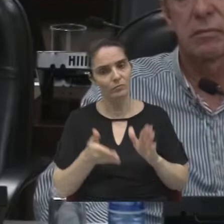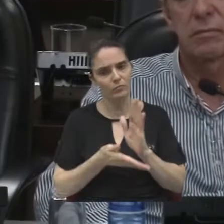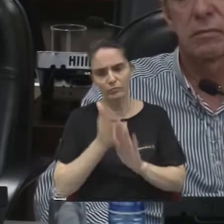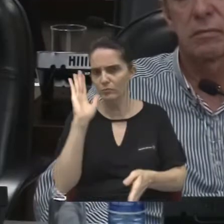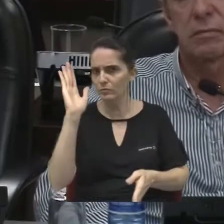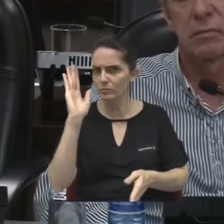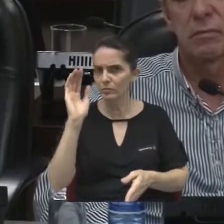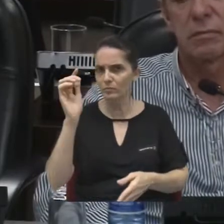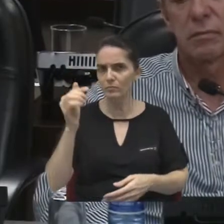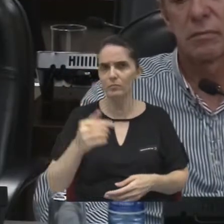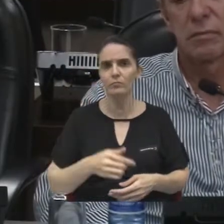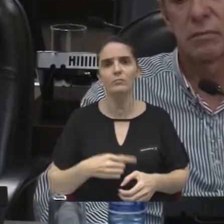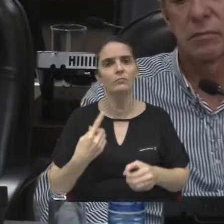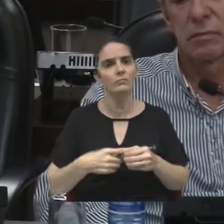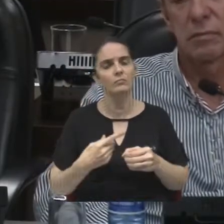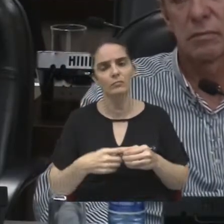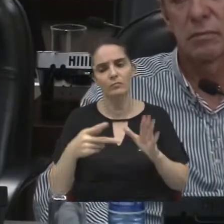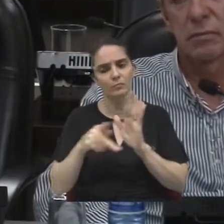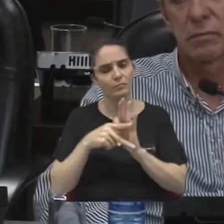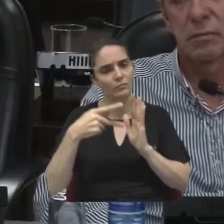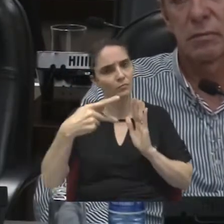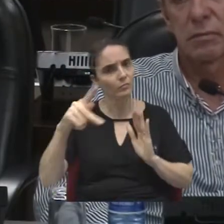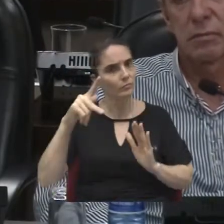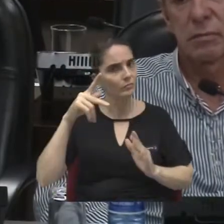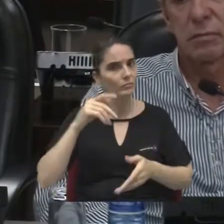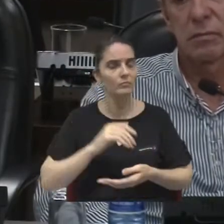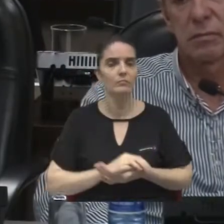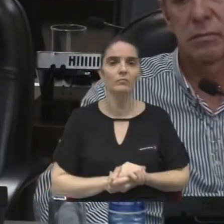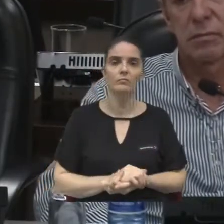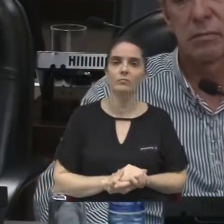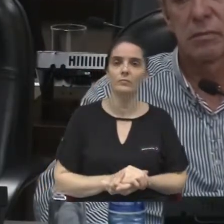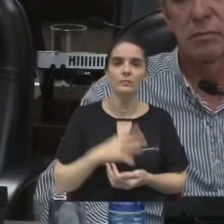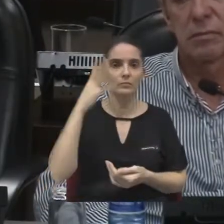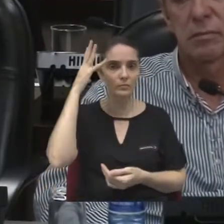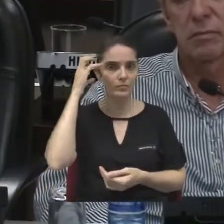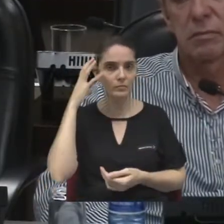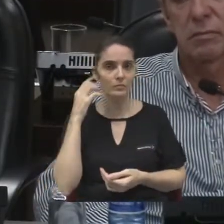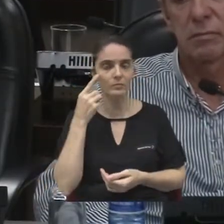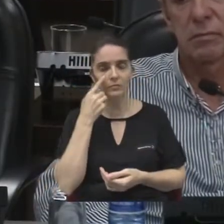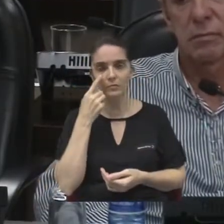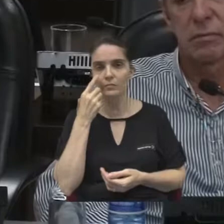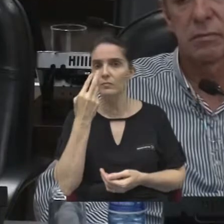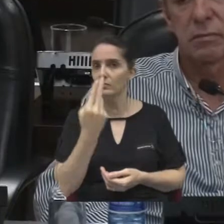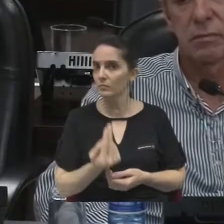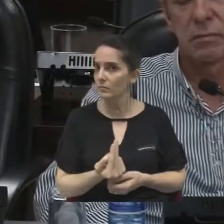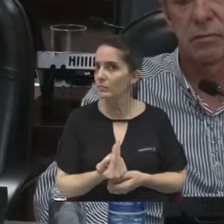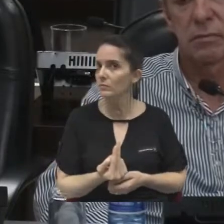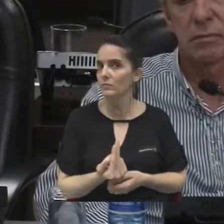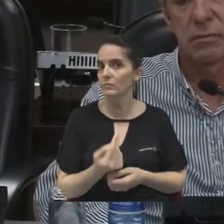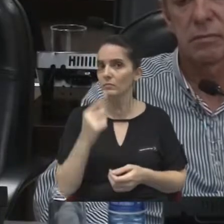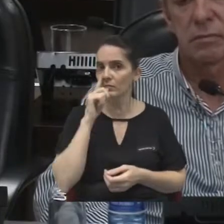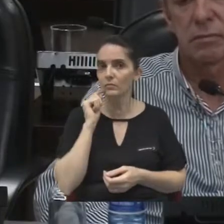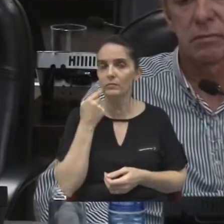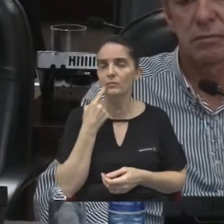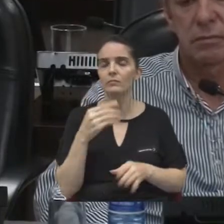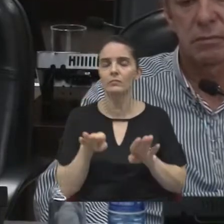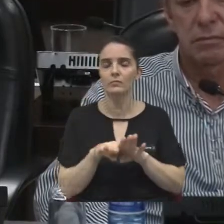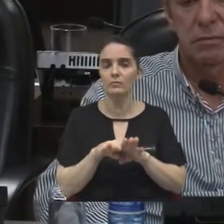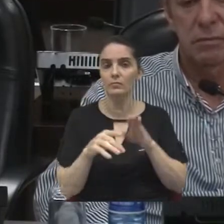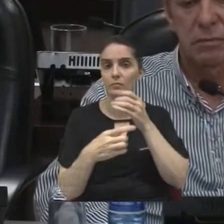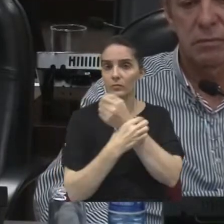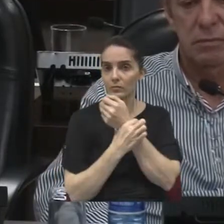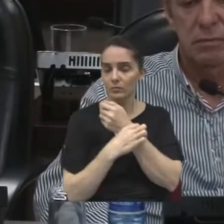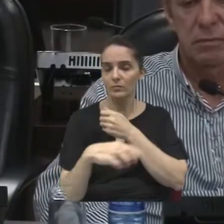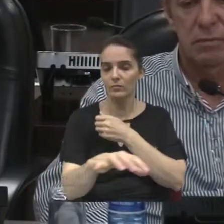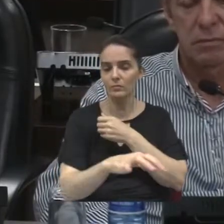para a cidade deles. Então, eu vejo dessa forma. E a outra questão é a questão da segurança na Praça